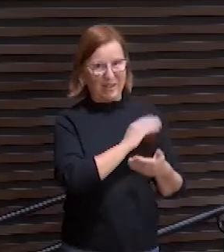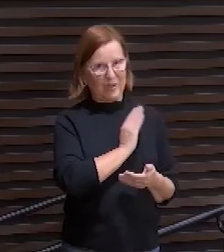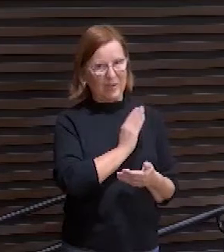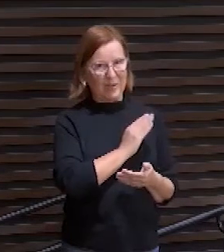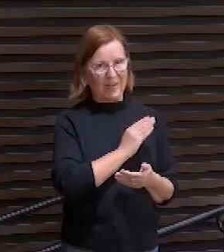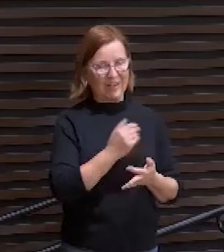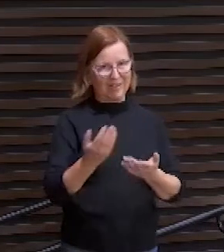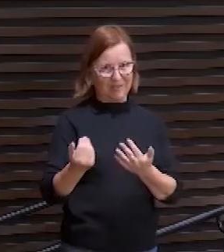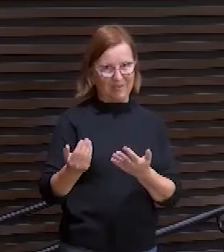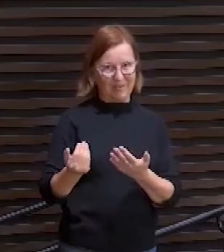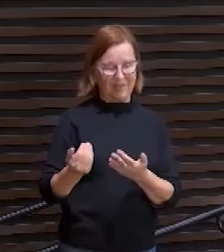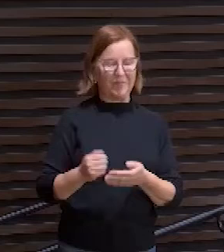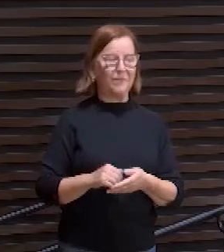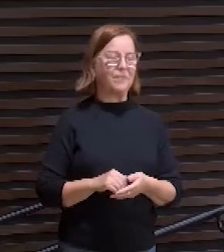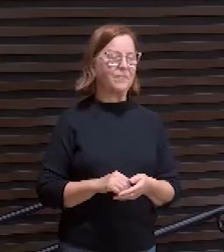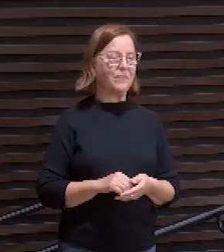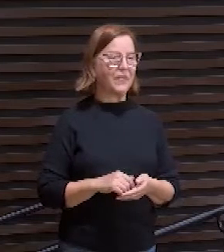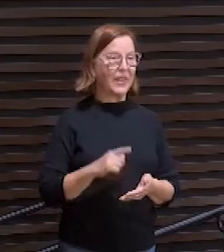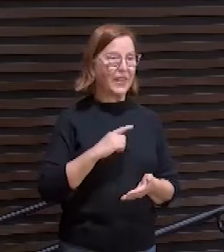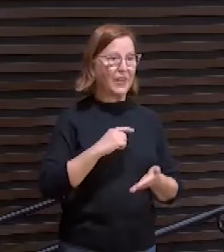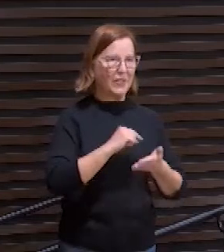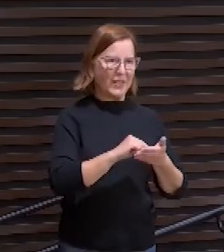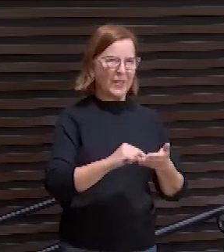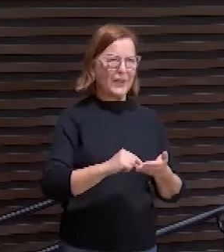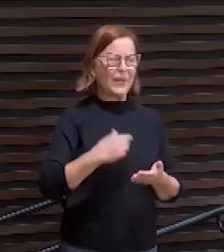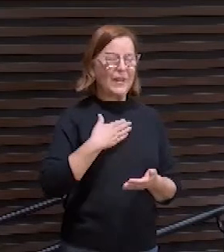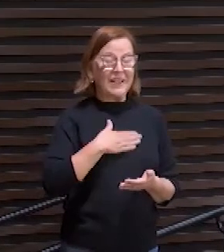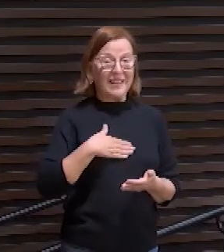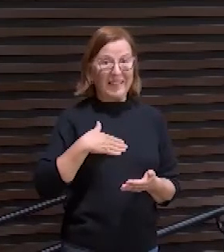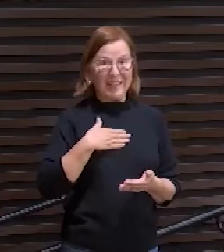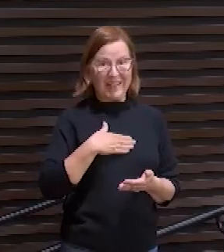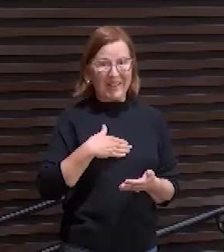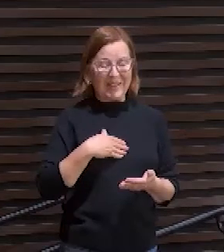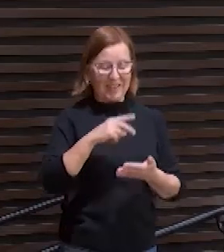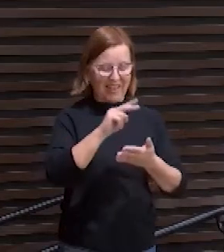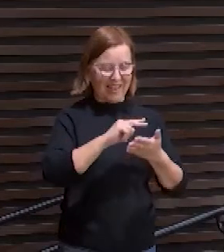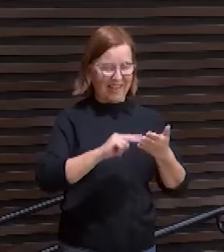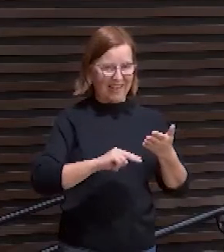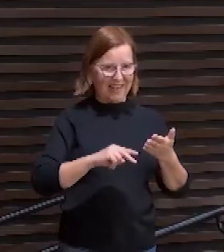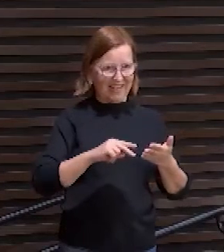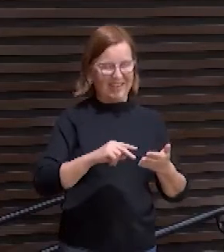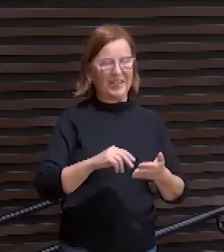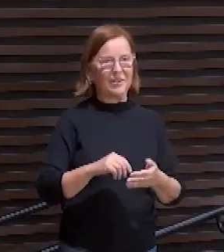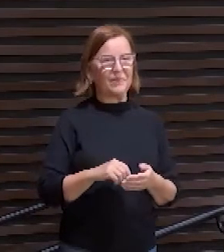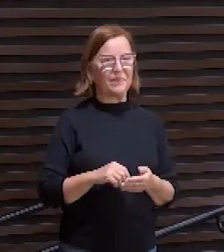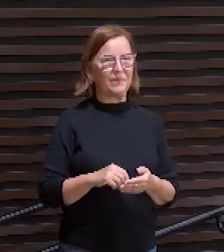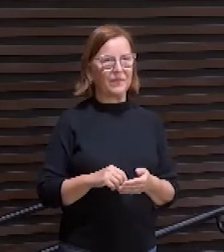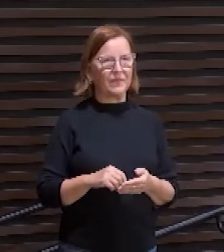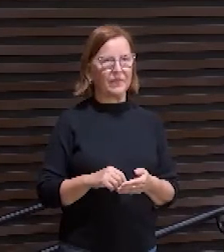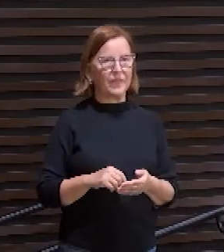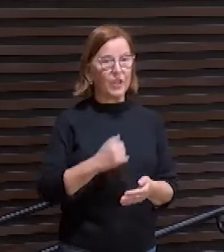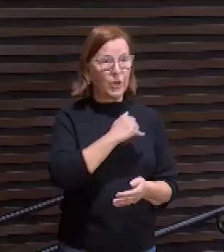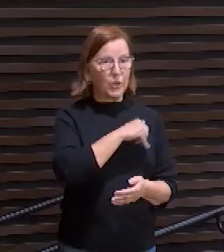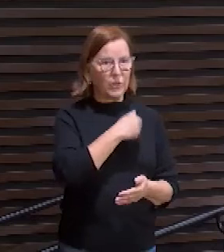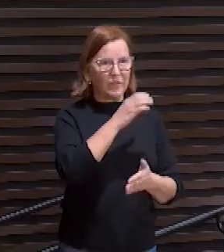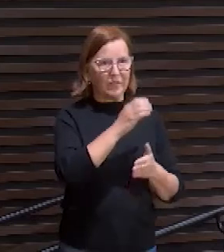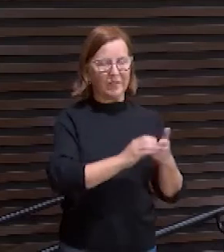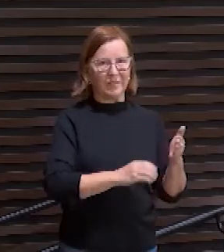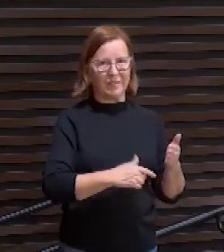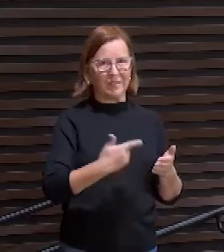jovem. Tem um versículo que eu gosto muito, que eu vou ler aqui para vocês, que está lá em João